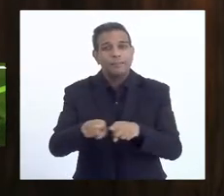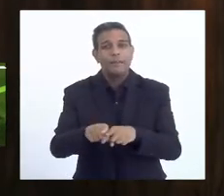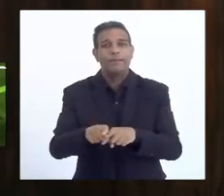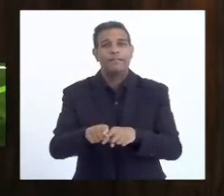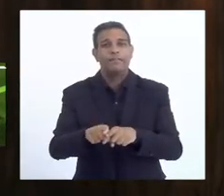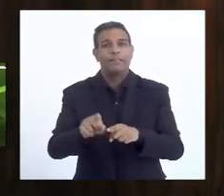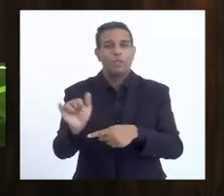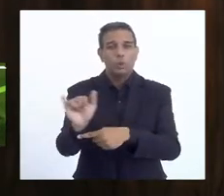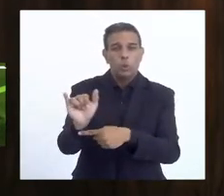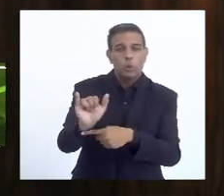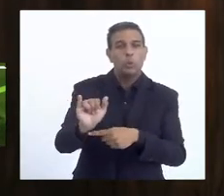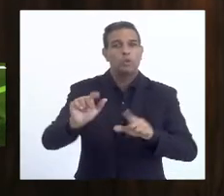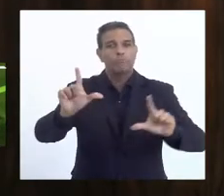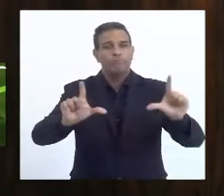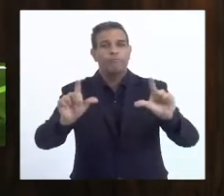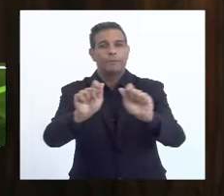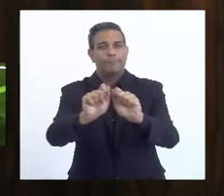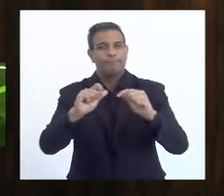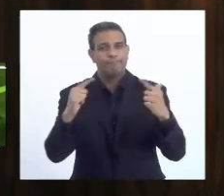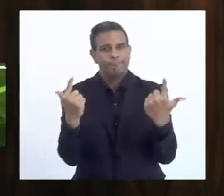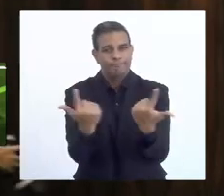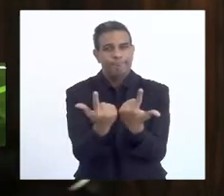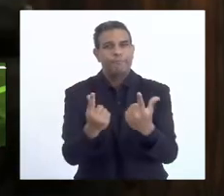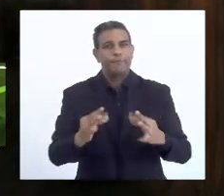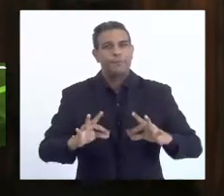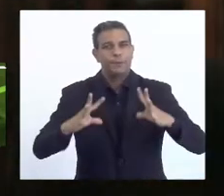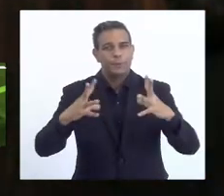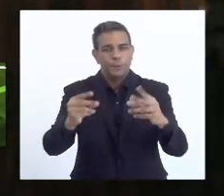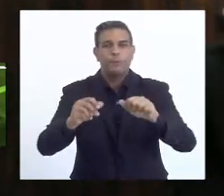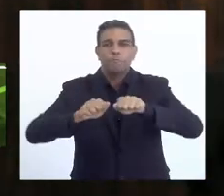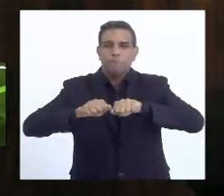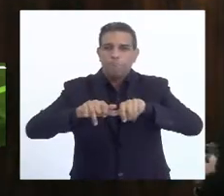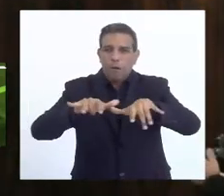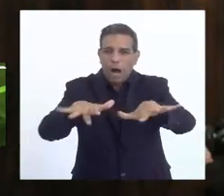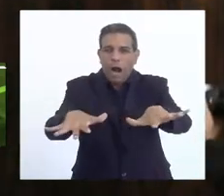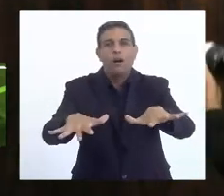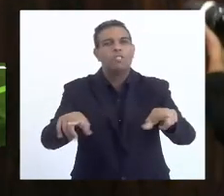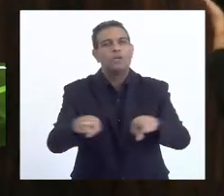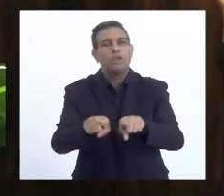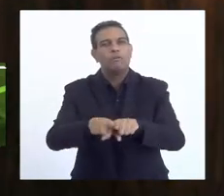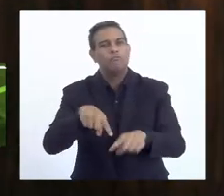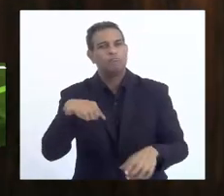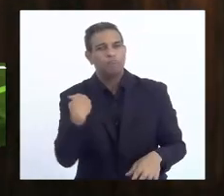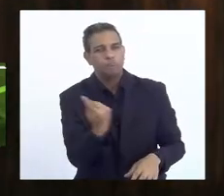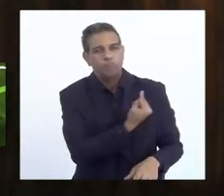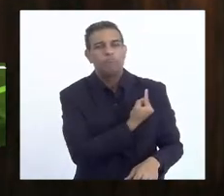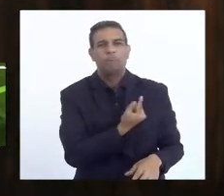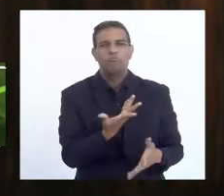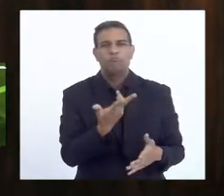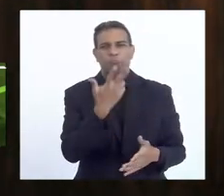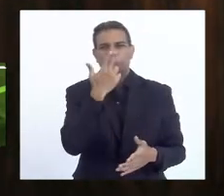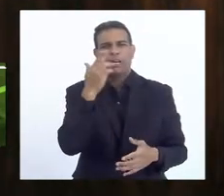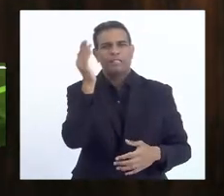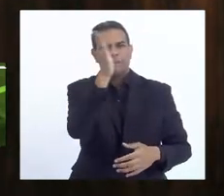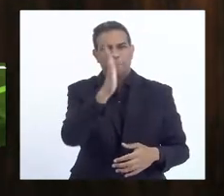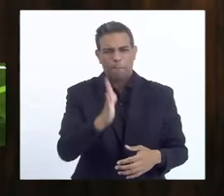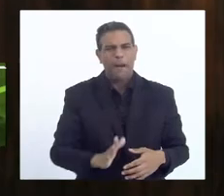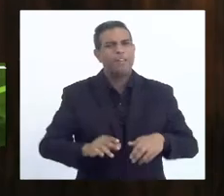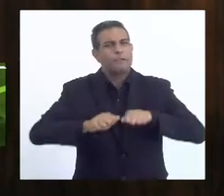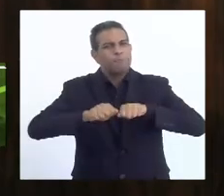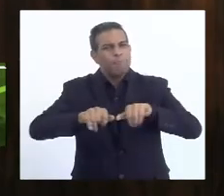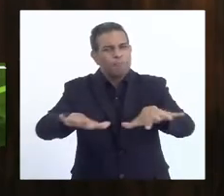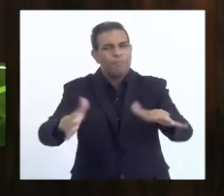nossa telinha. Está sendo transmitido para todo o estado do Rio de Janeiro, para todo, acho que para todo o Brasil,